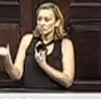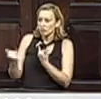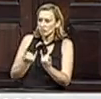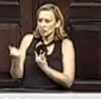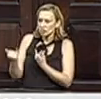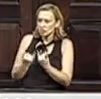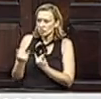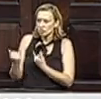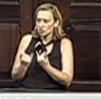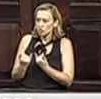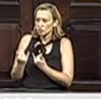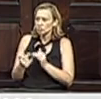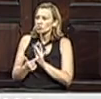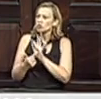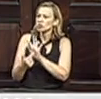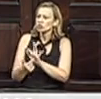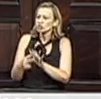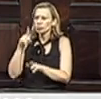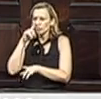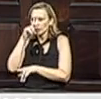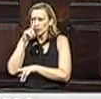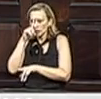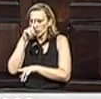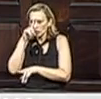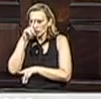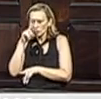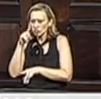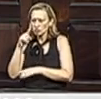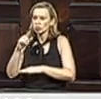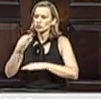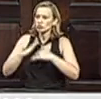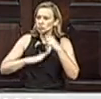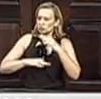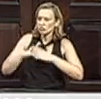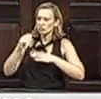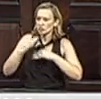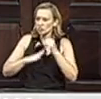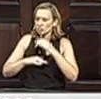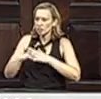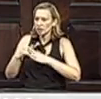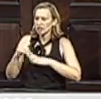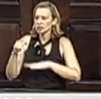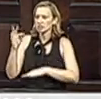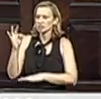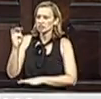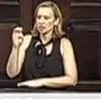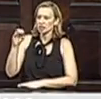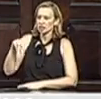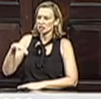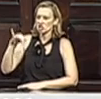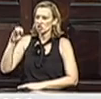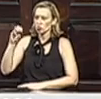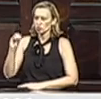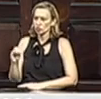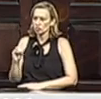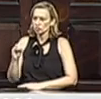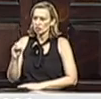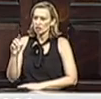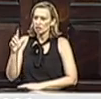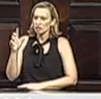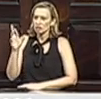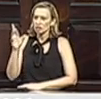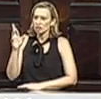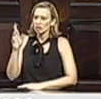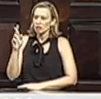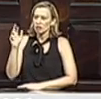radiologia, participando das discussões mais gerais sobre a questão de saúde, e eu acho que por uma questão de inteira justiça,